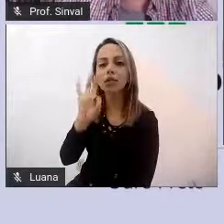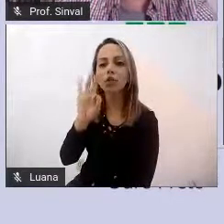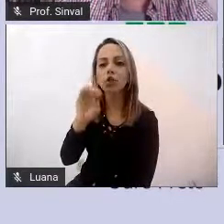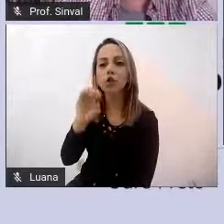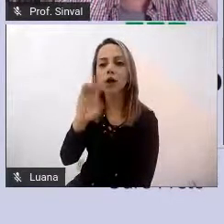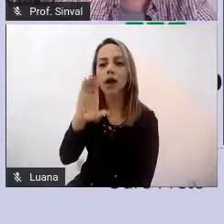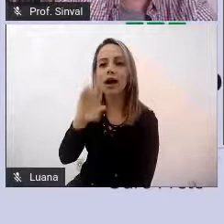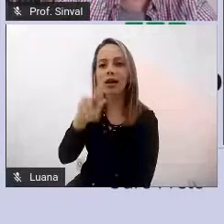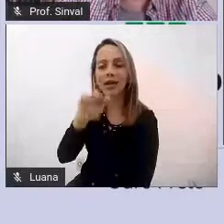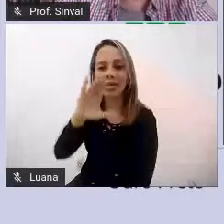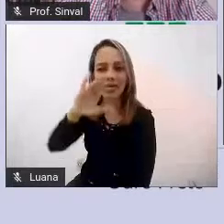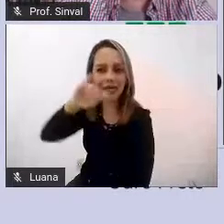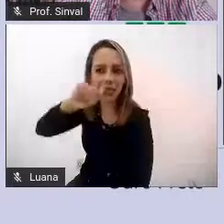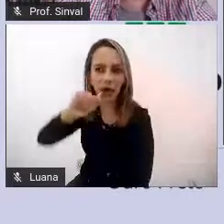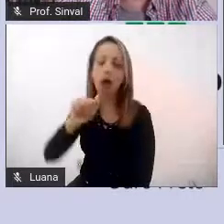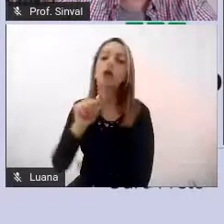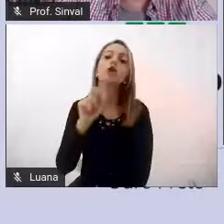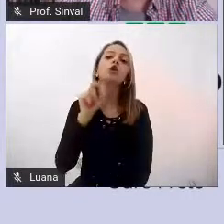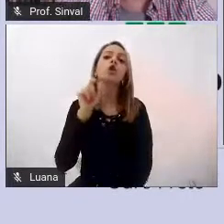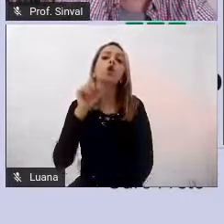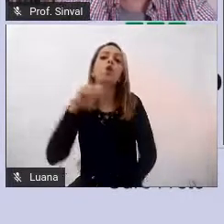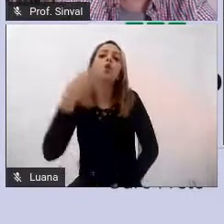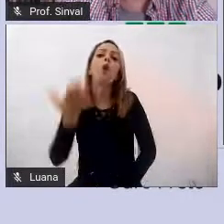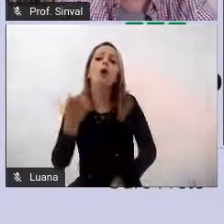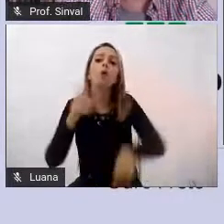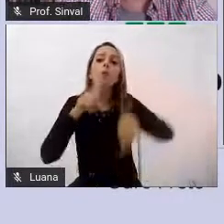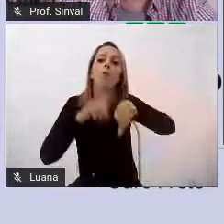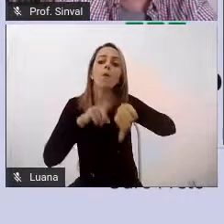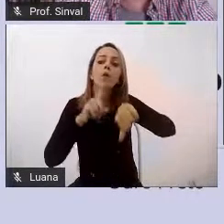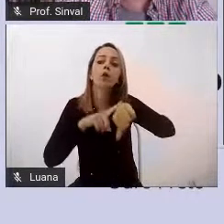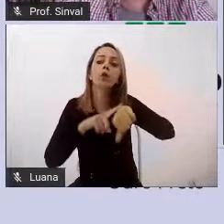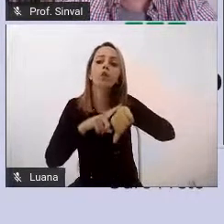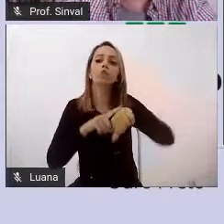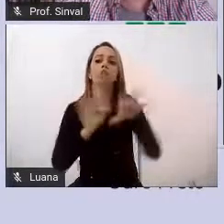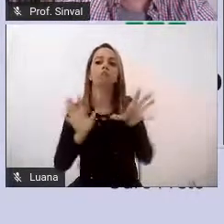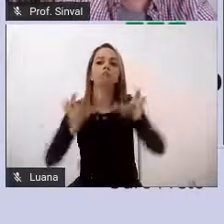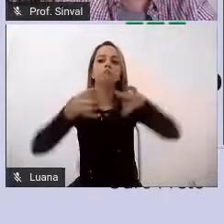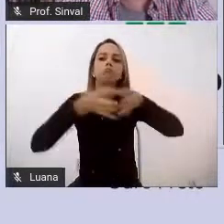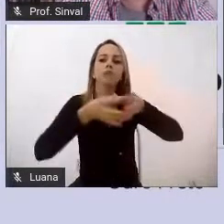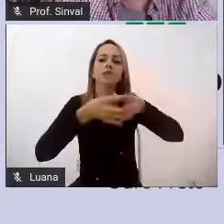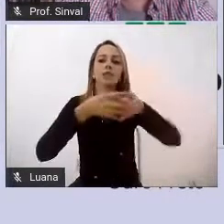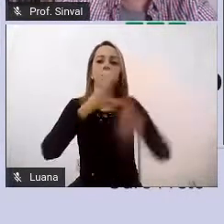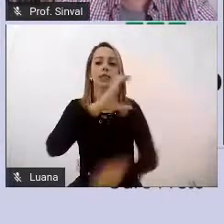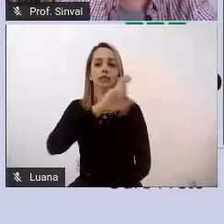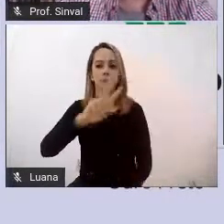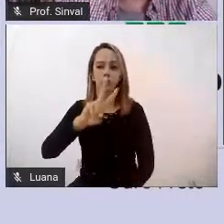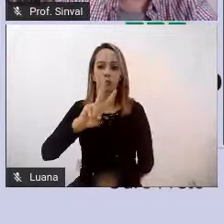há situações como celebrações cívicas. Pode passar.